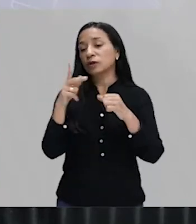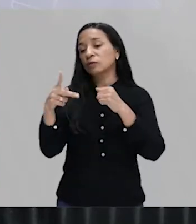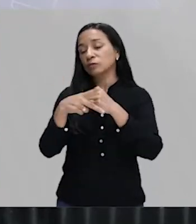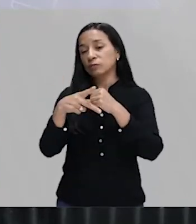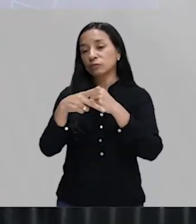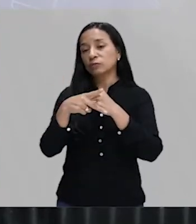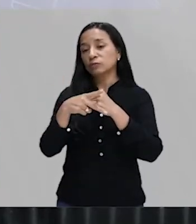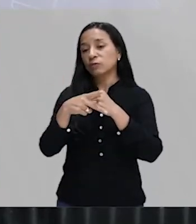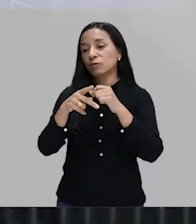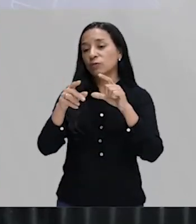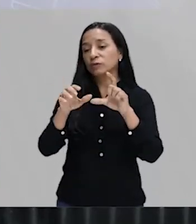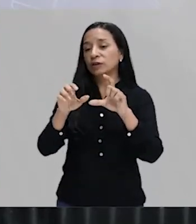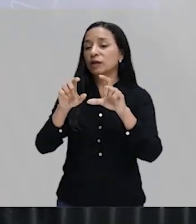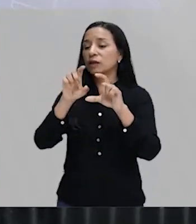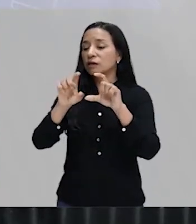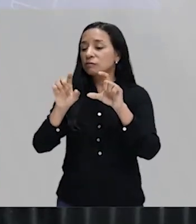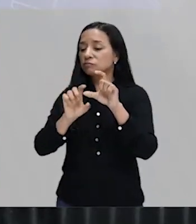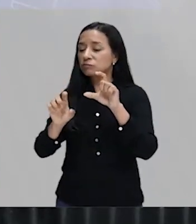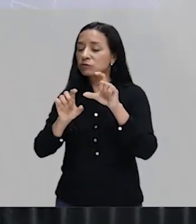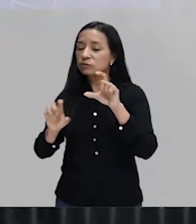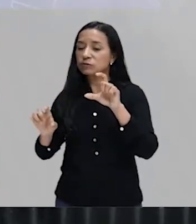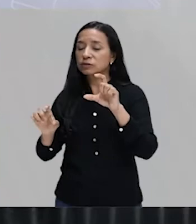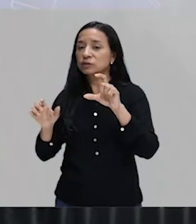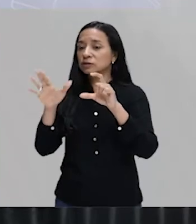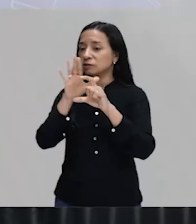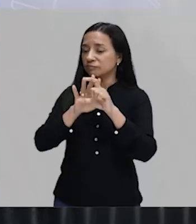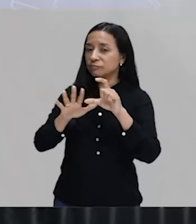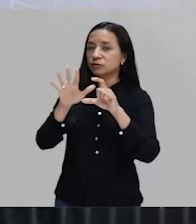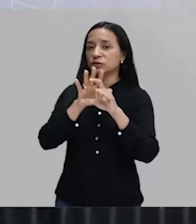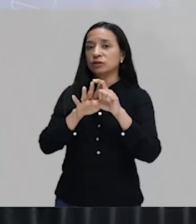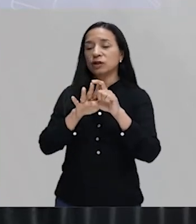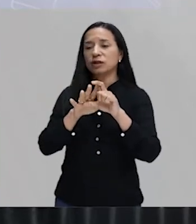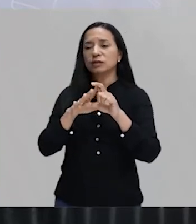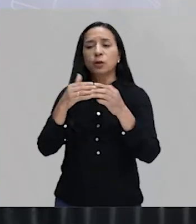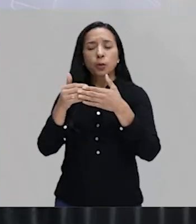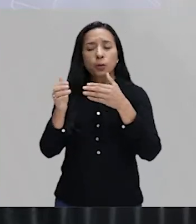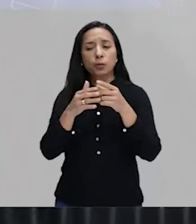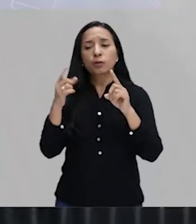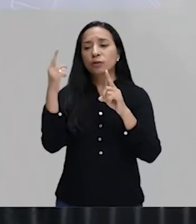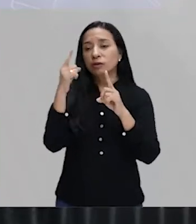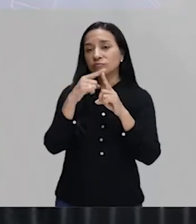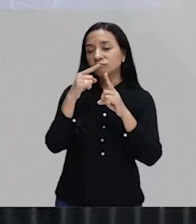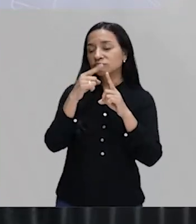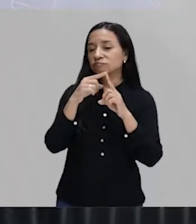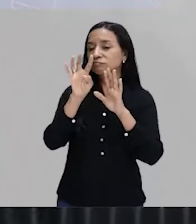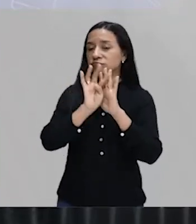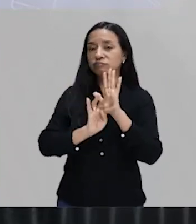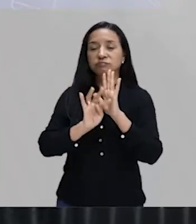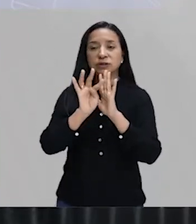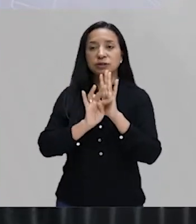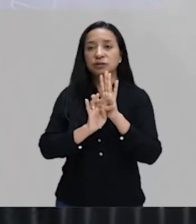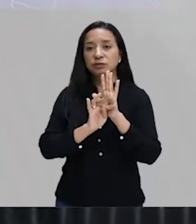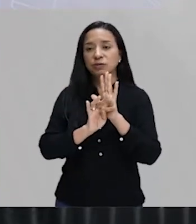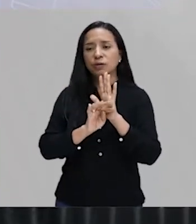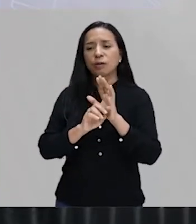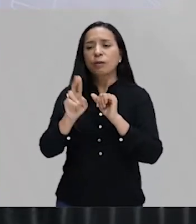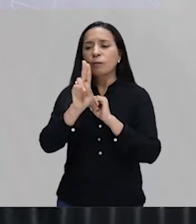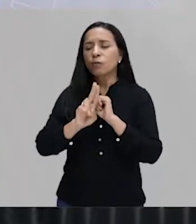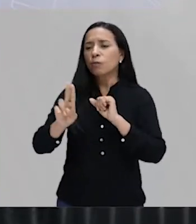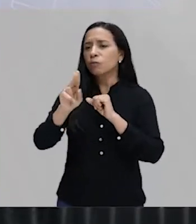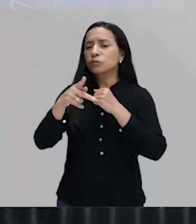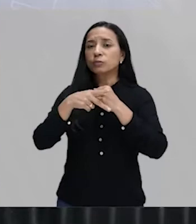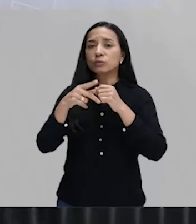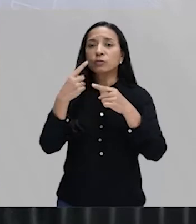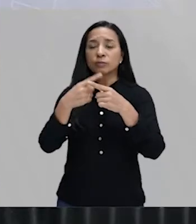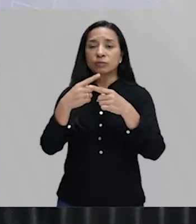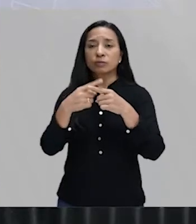pronomes nas tirinhas, nas charges, em qualquer tipo de texto, né? Porque os pronomes servem para quê? Para substituir ou acompanhar os nomes. Então,